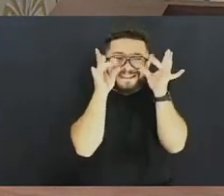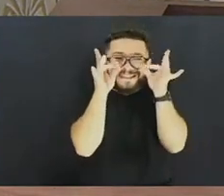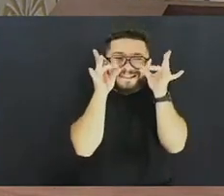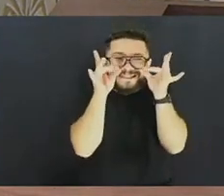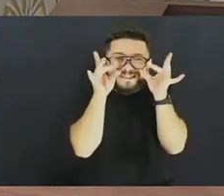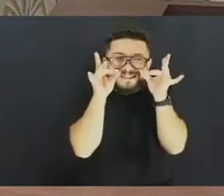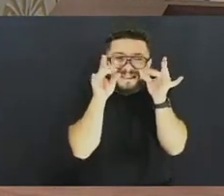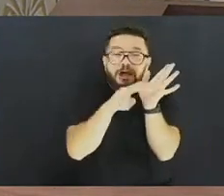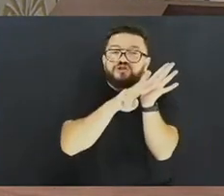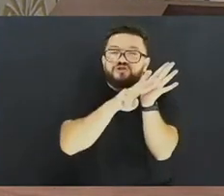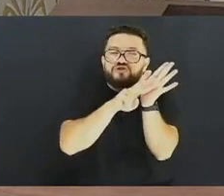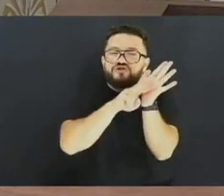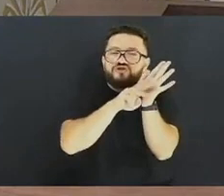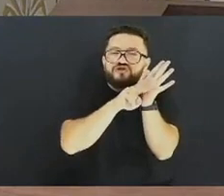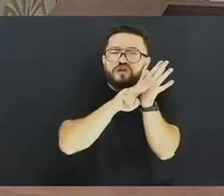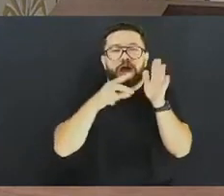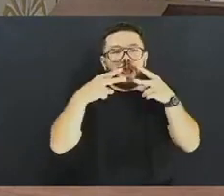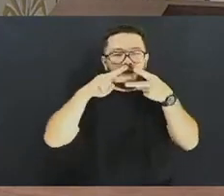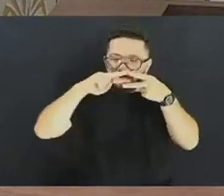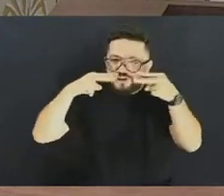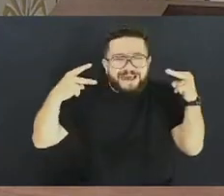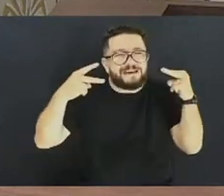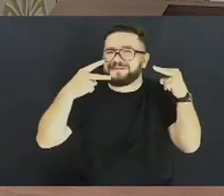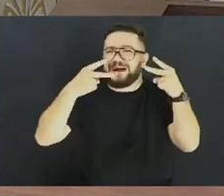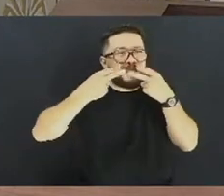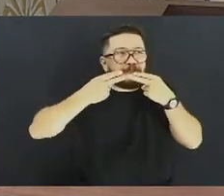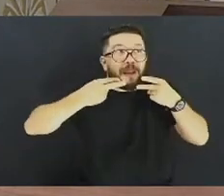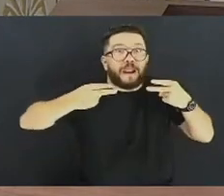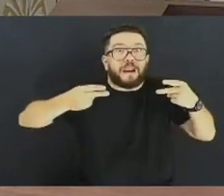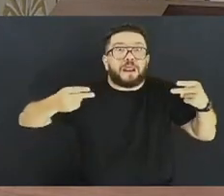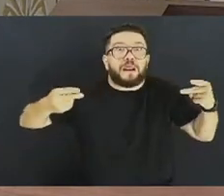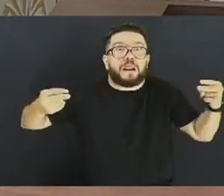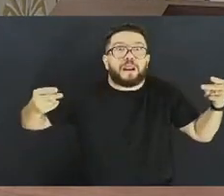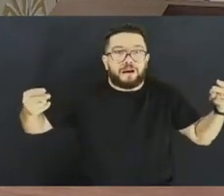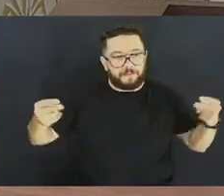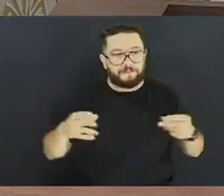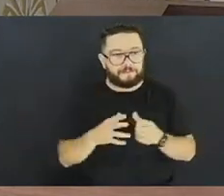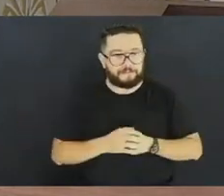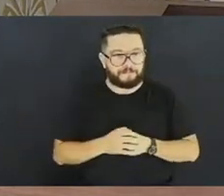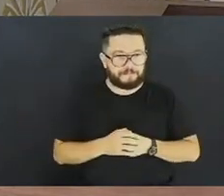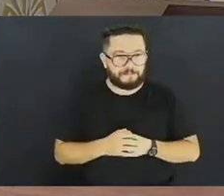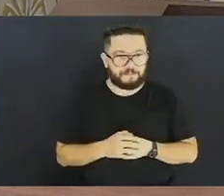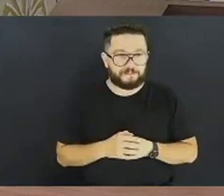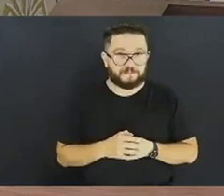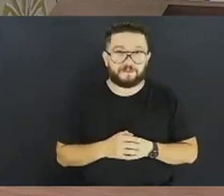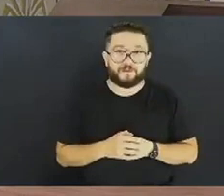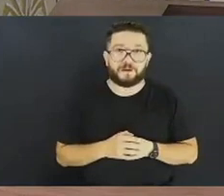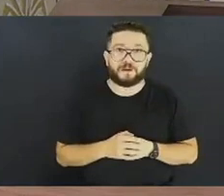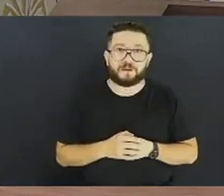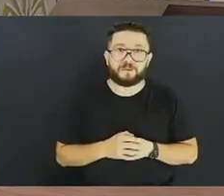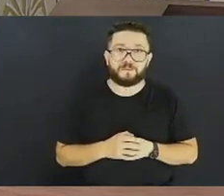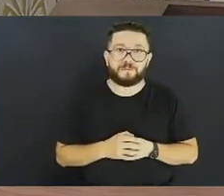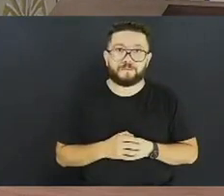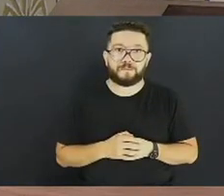detalhes da genética, digamos que estamos quase lá na nano, né? Então, isso nós podemos passar a vocês.